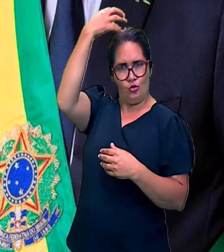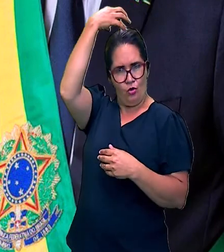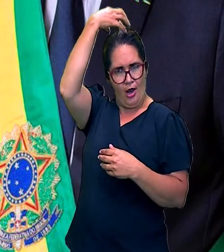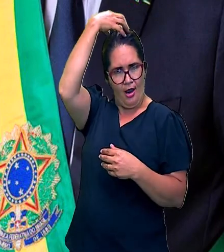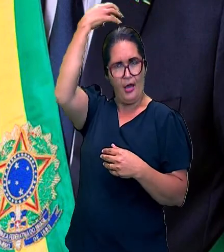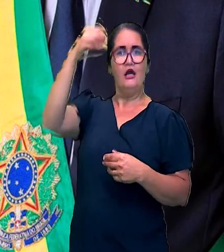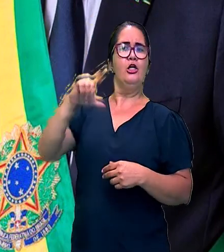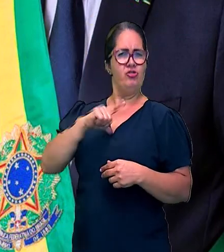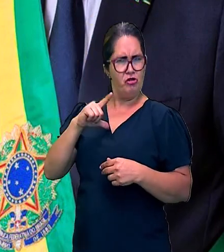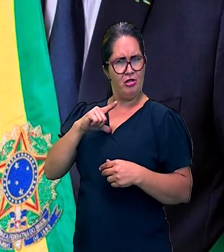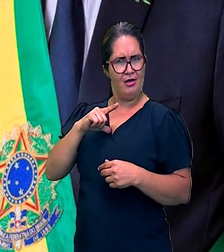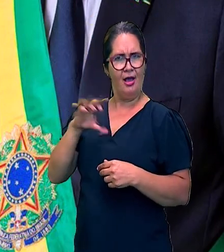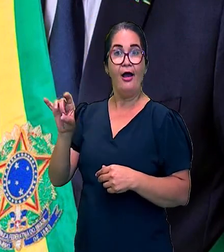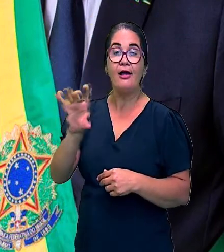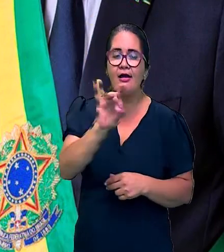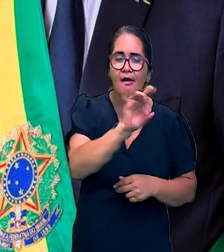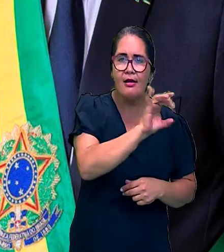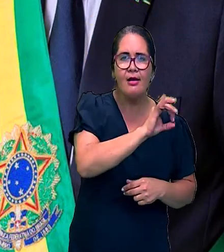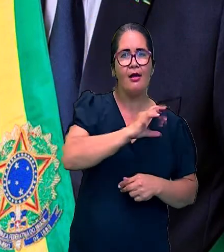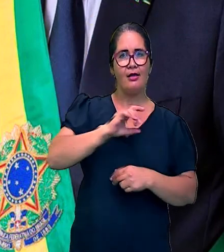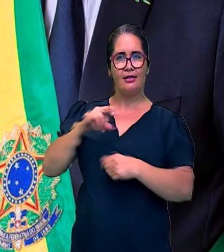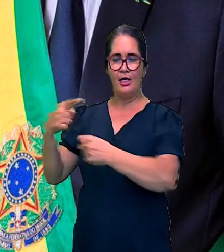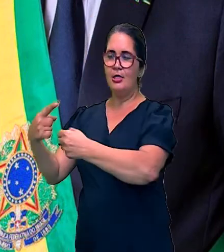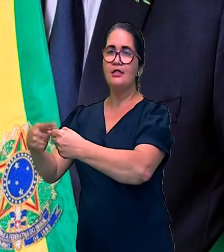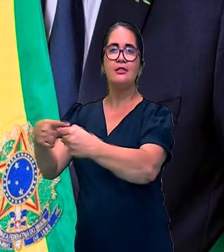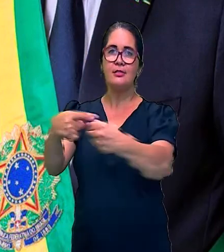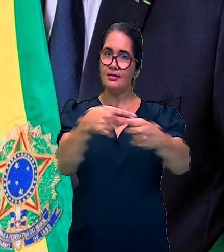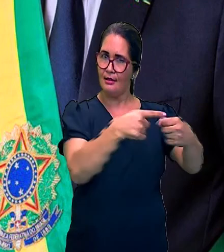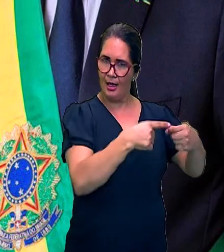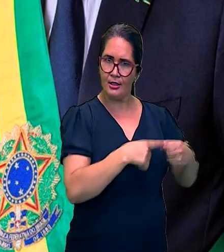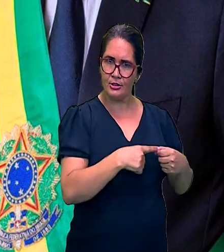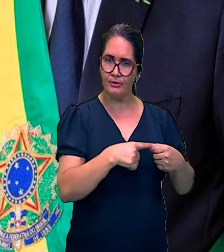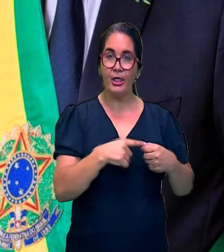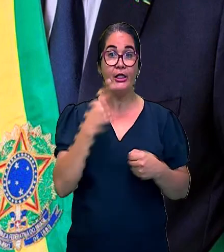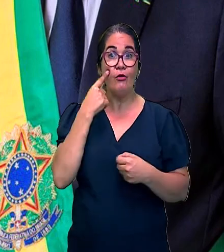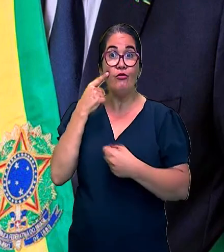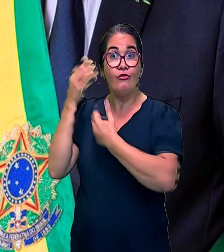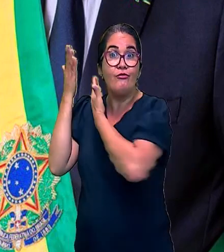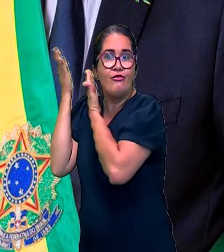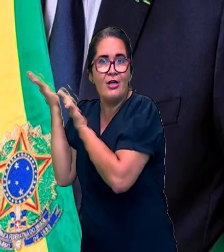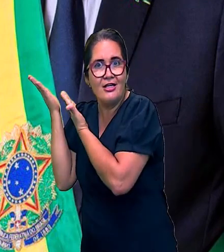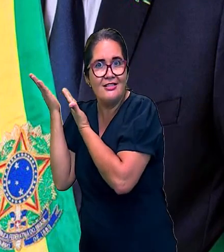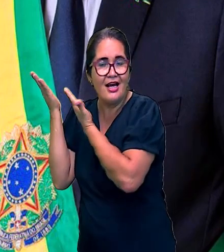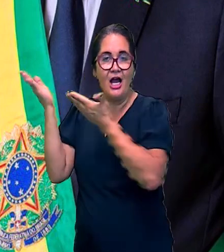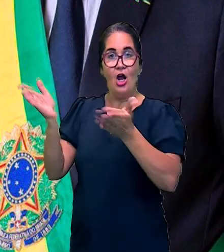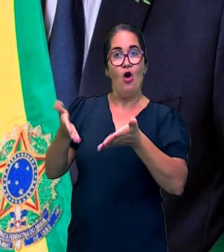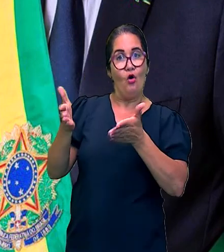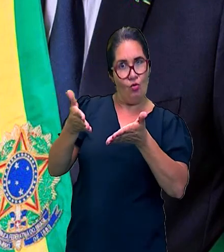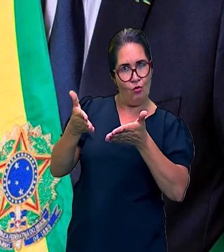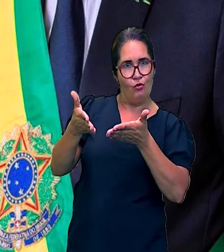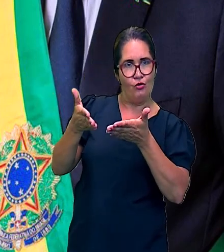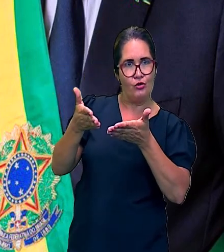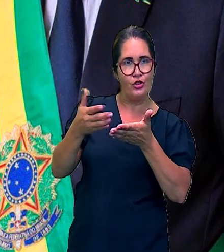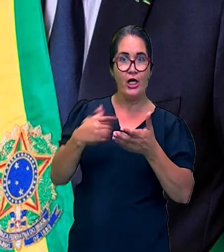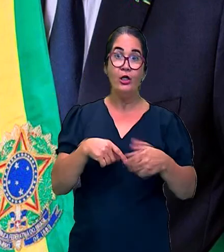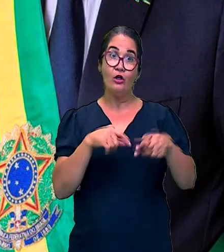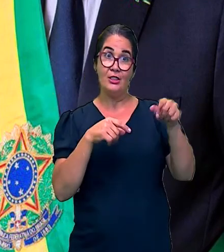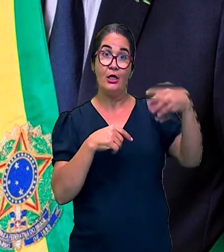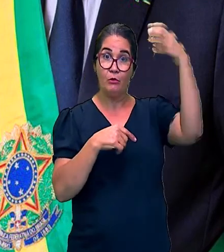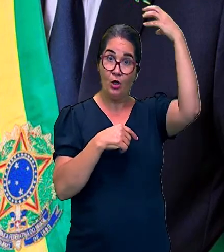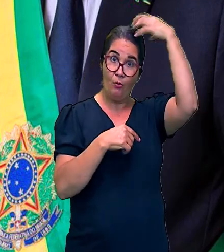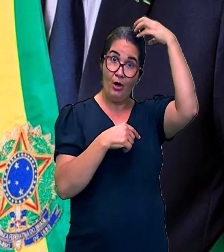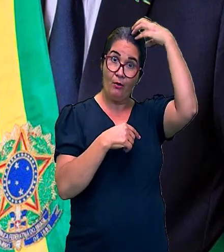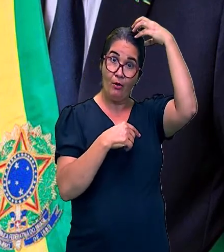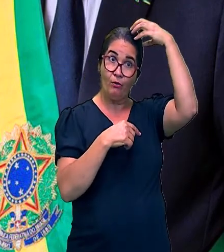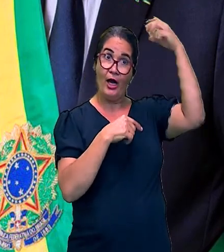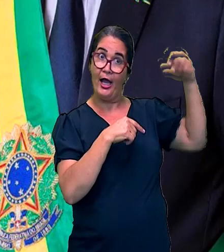aqui duas imagens para trazer para o nosso presente. Uma do nosso primeiro imperador Dom Pedro I e a